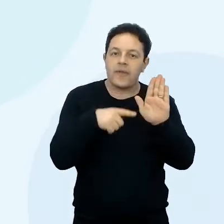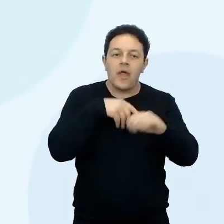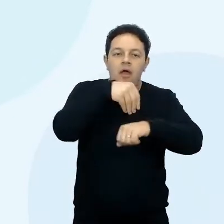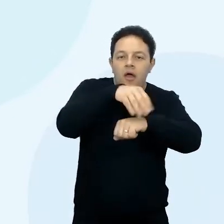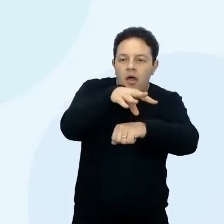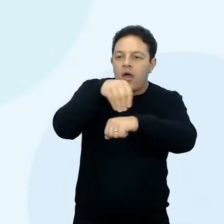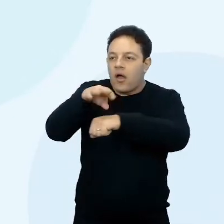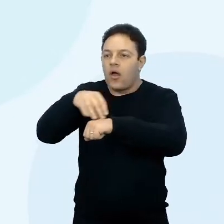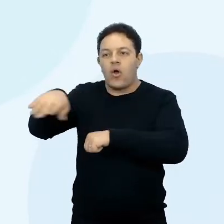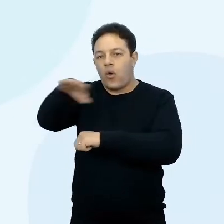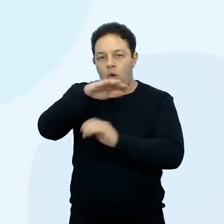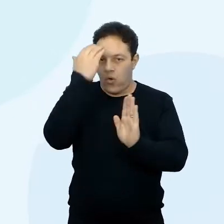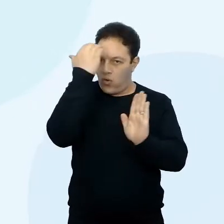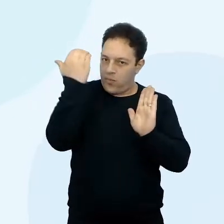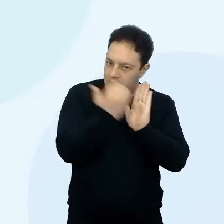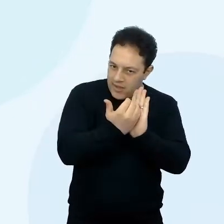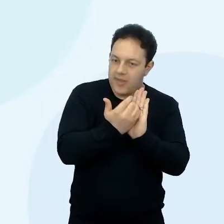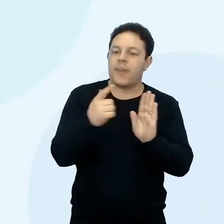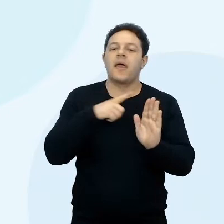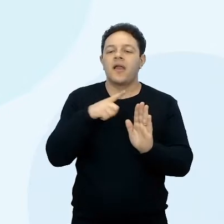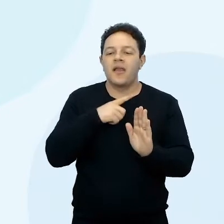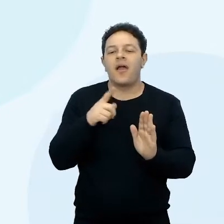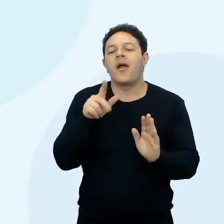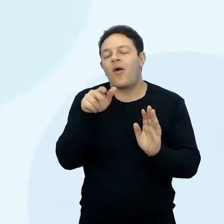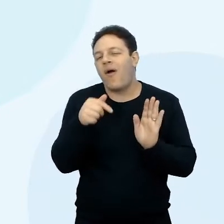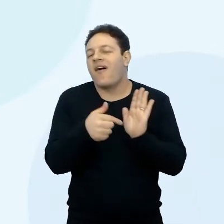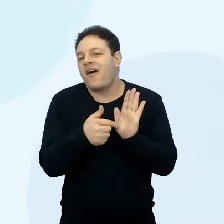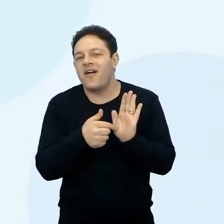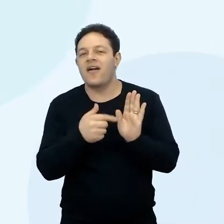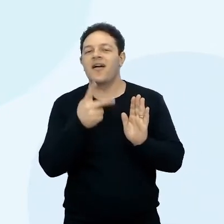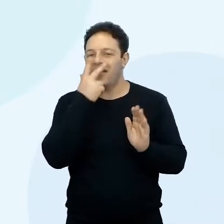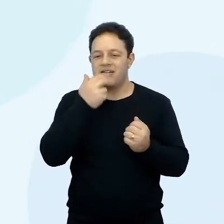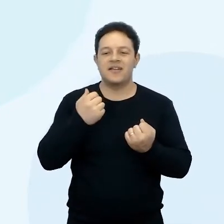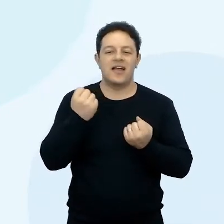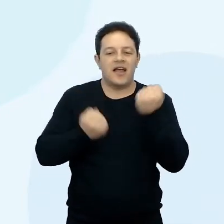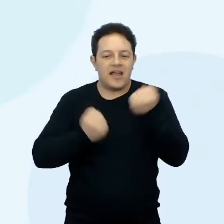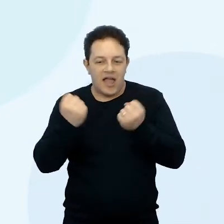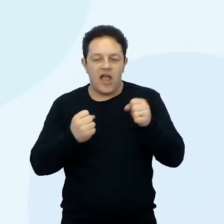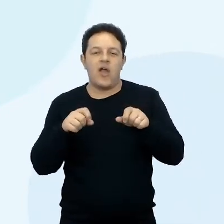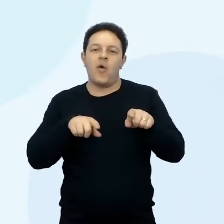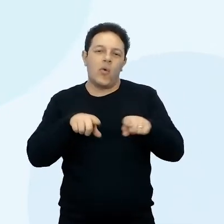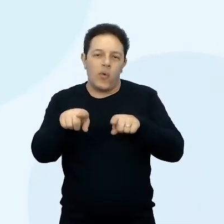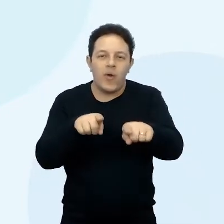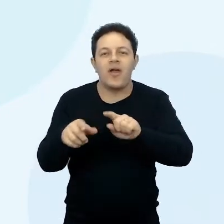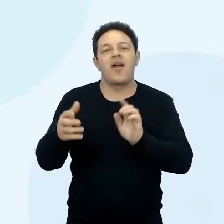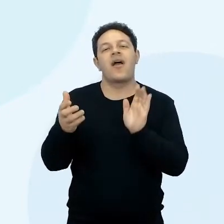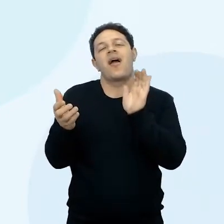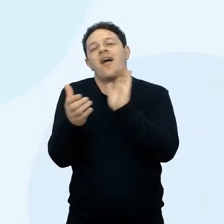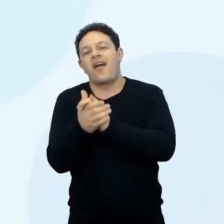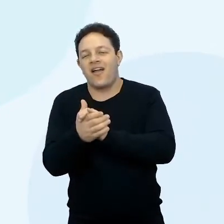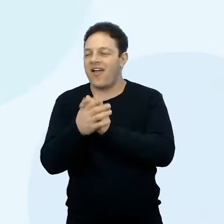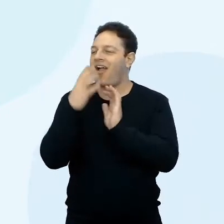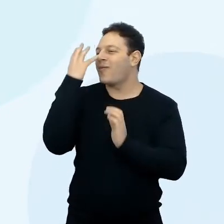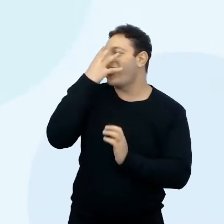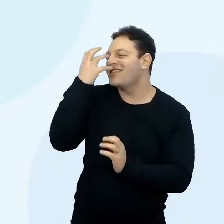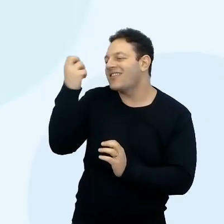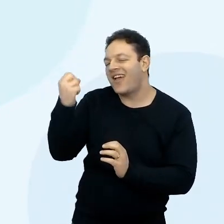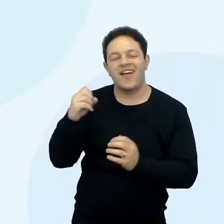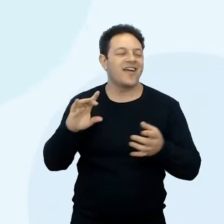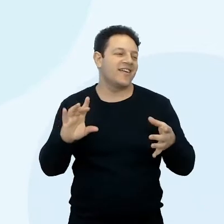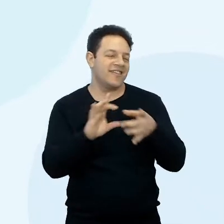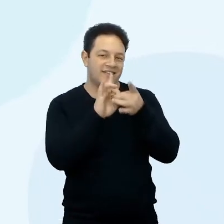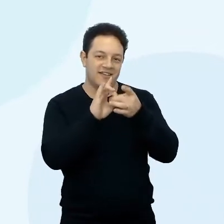didático, os apelos são óbvios, né? Corrida de carro, casalzinho que se apaixona,